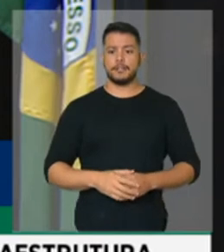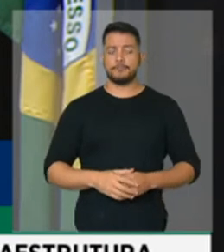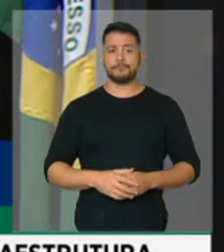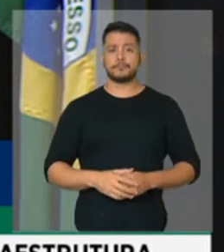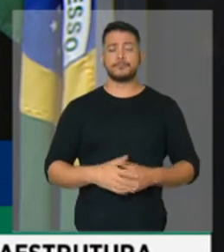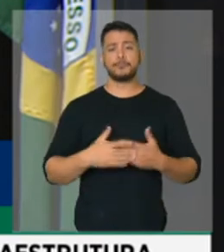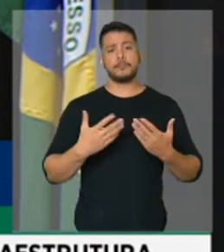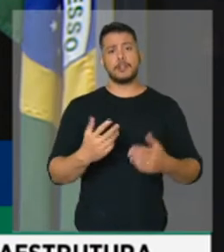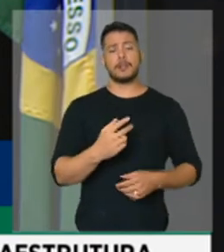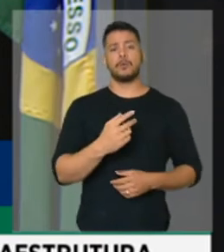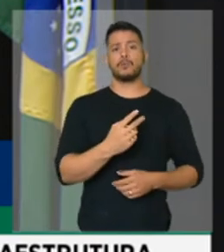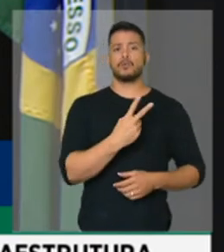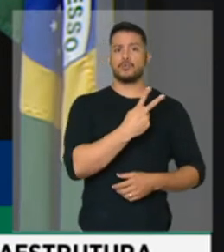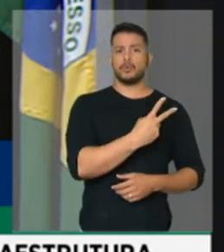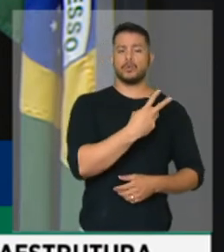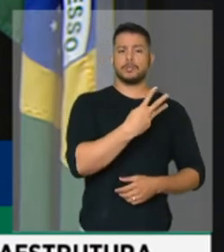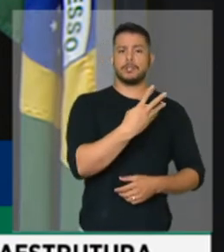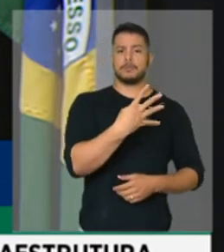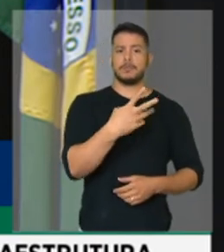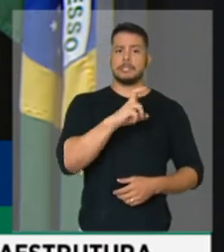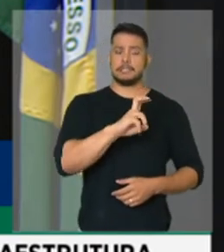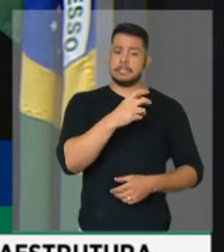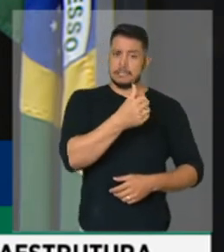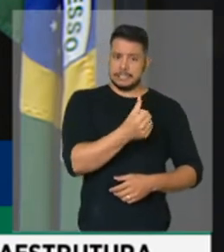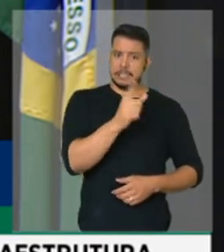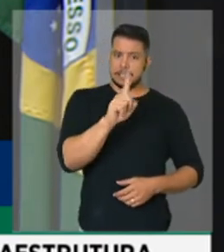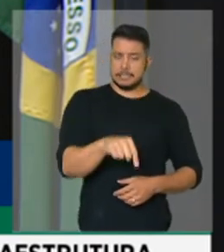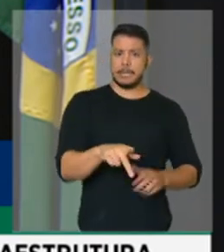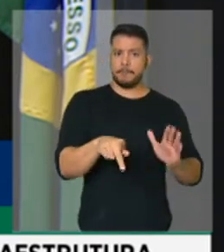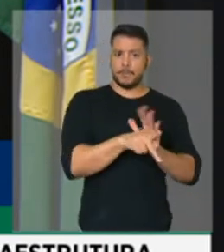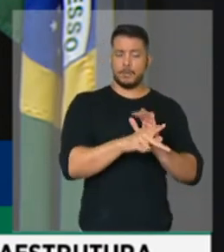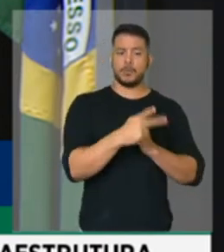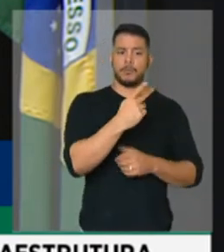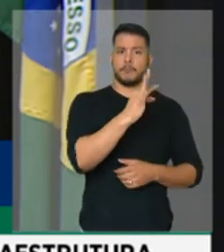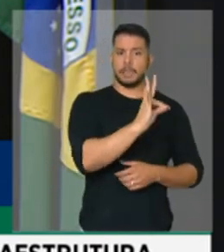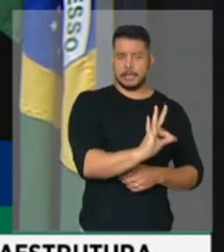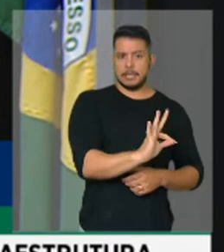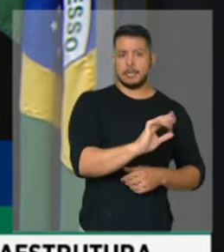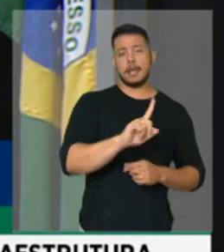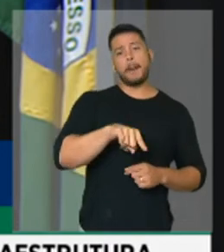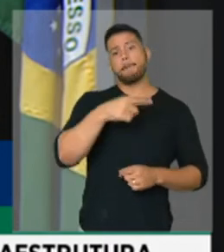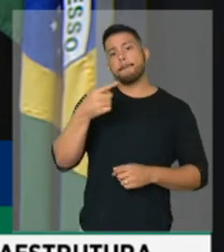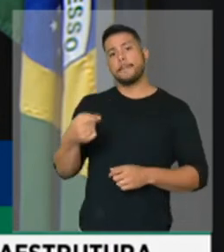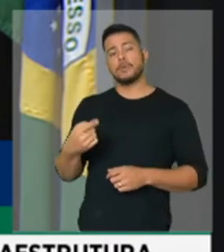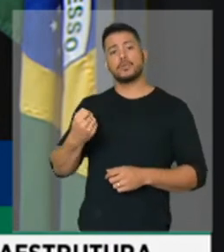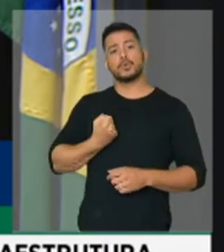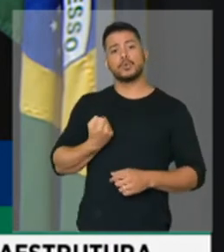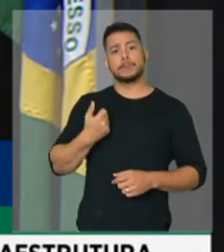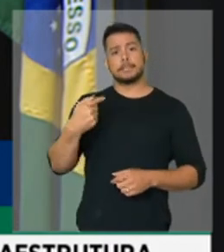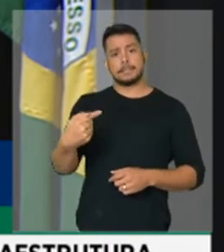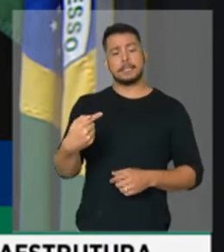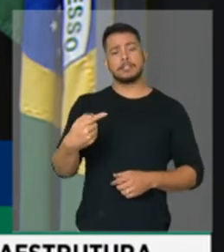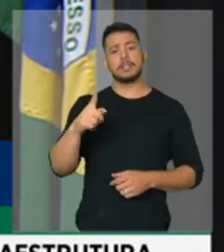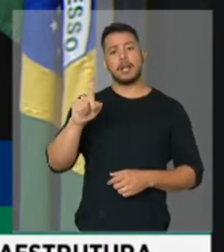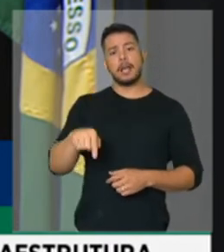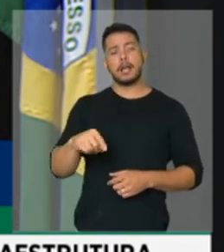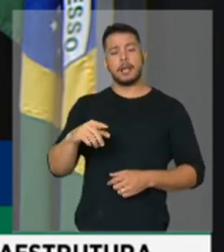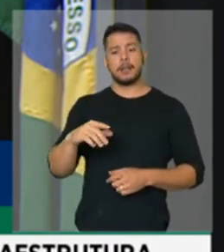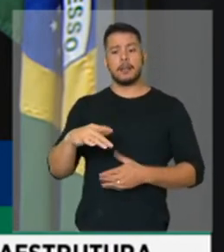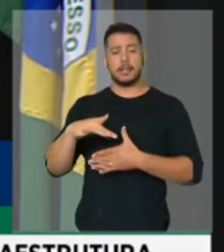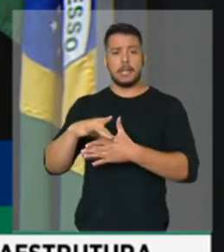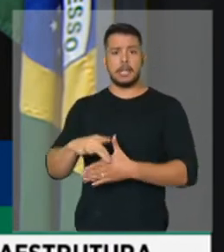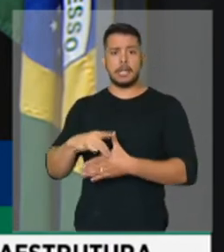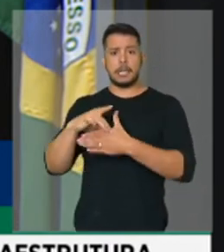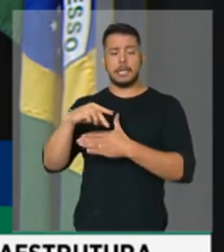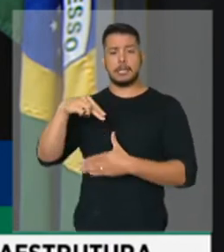5 e 6, foram apresentadas pela bancada do PT, as quais já comentei. A emenda número 7, apresentada pelo líder